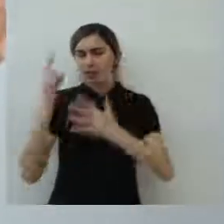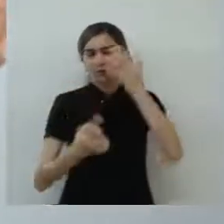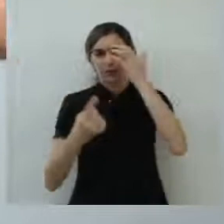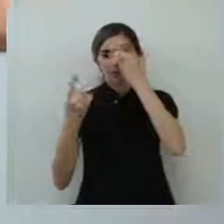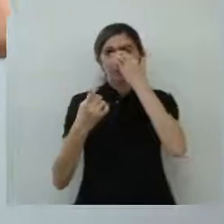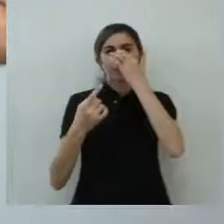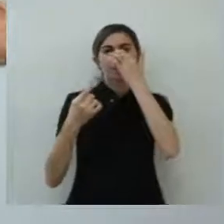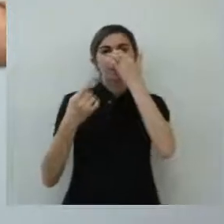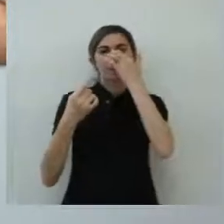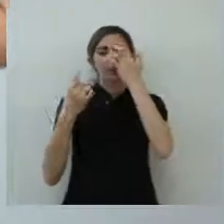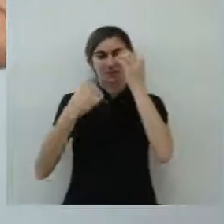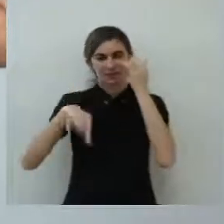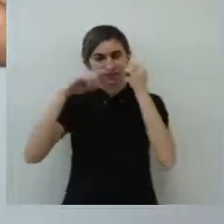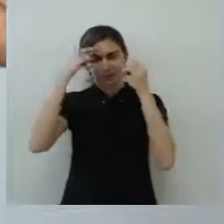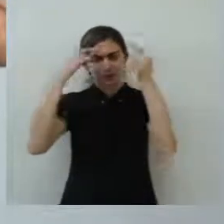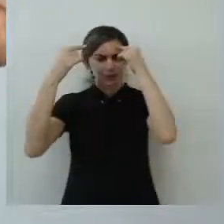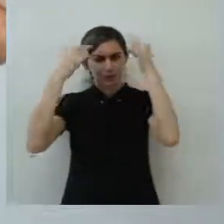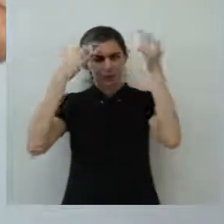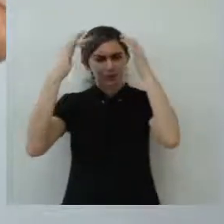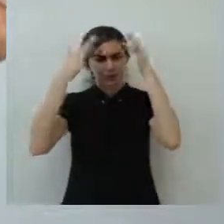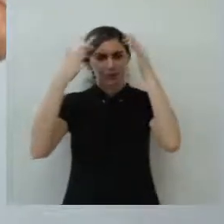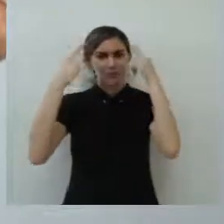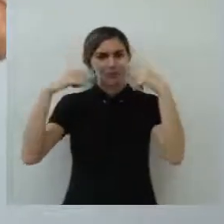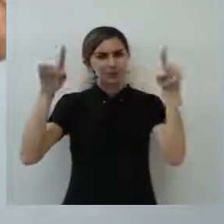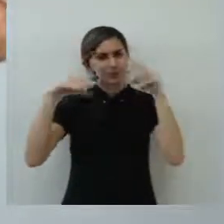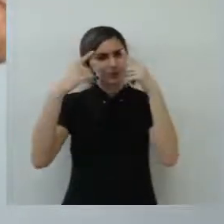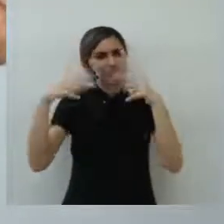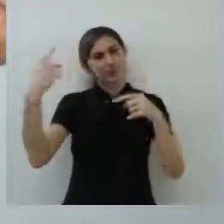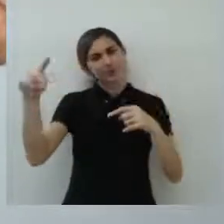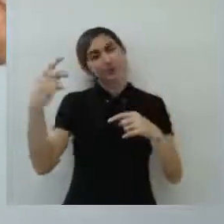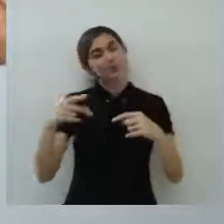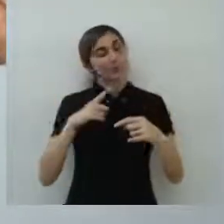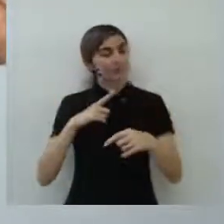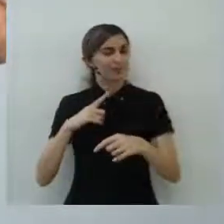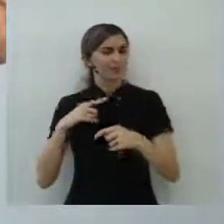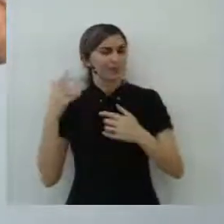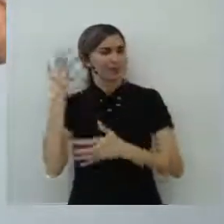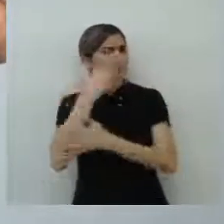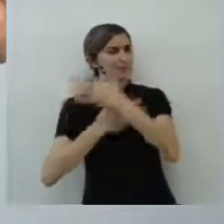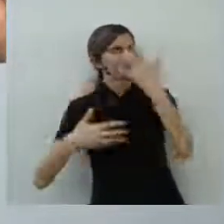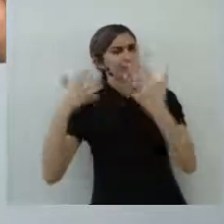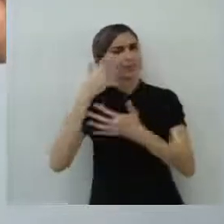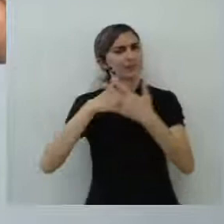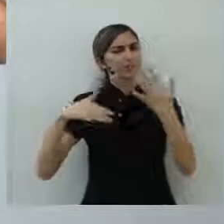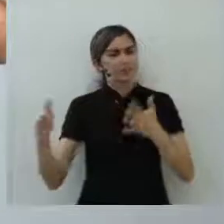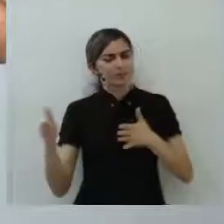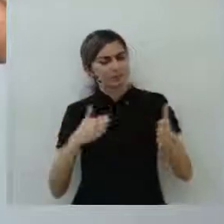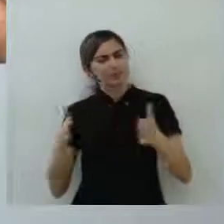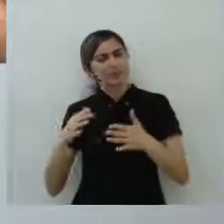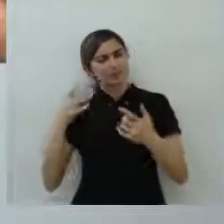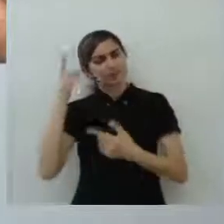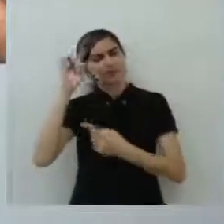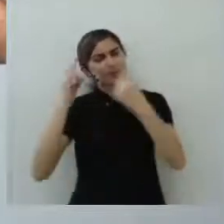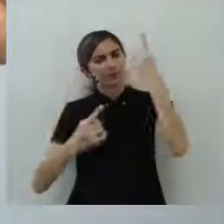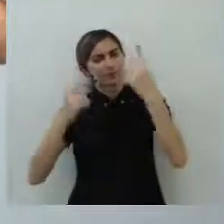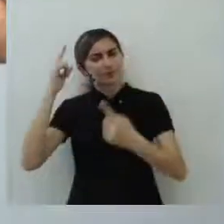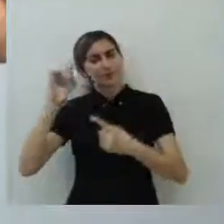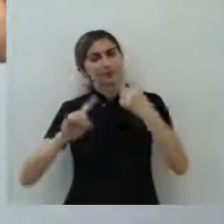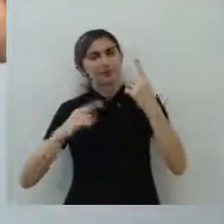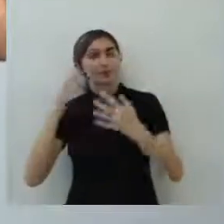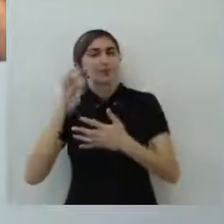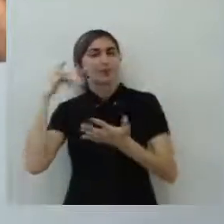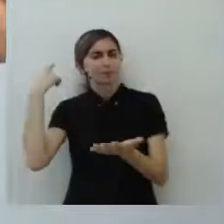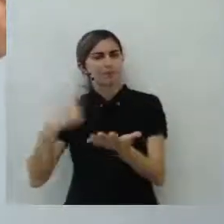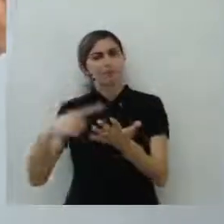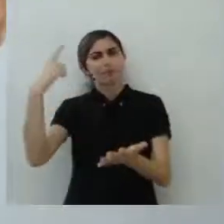ficaram no nosso imaginário, na nossa mente, que ele tanto cantava na época de carnaval. Então, Chacrinha é uma marca, né? Criou uma